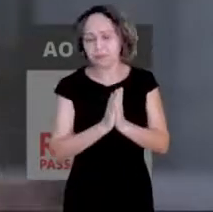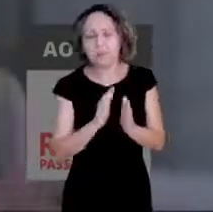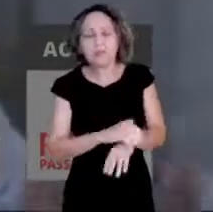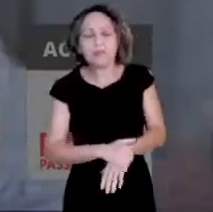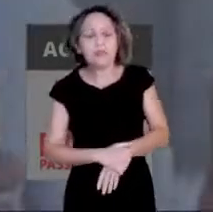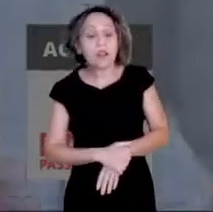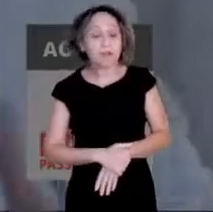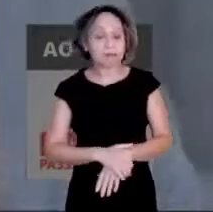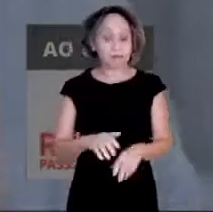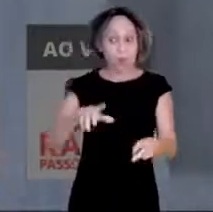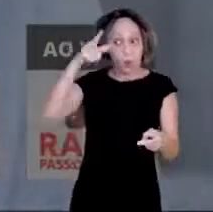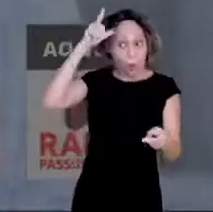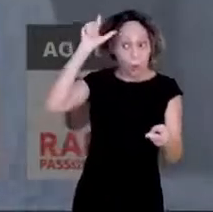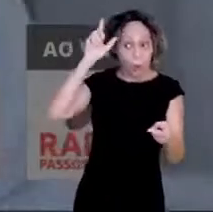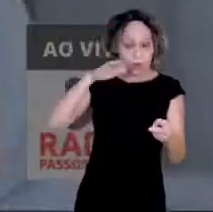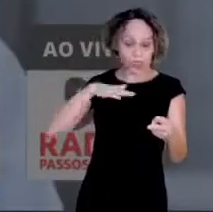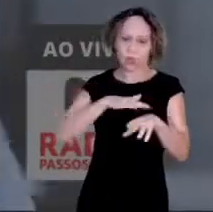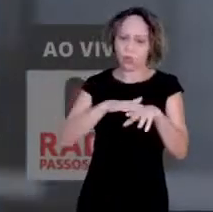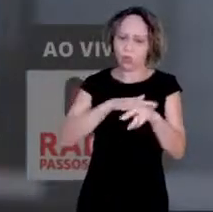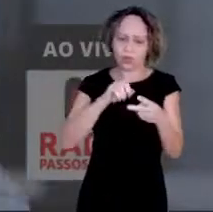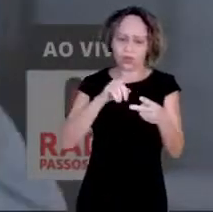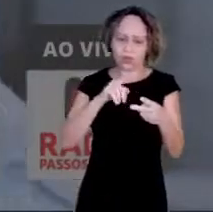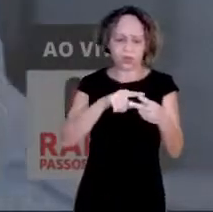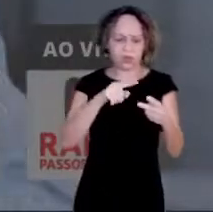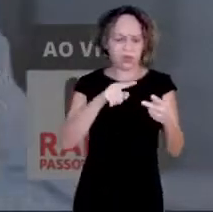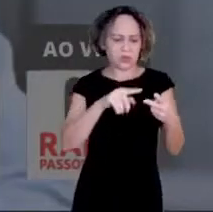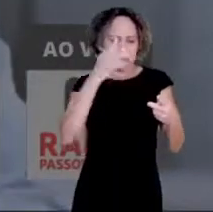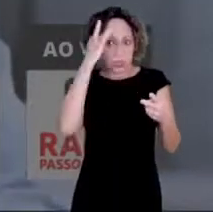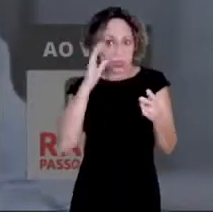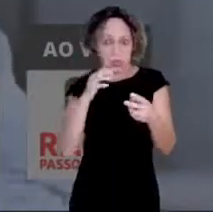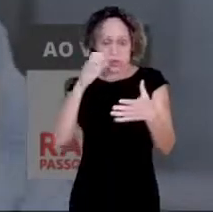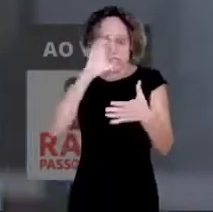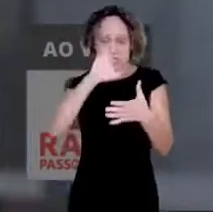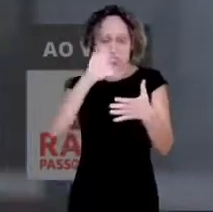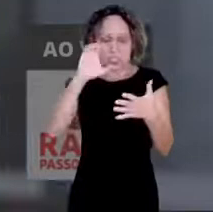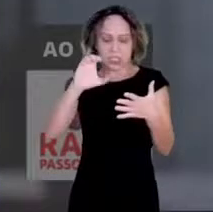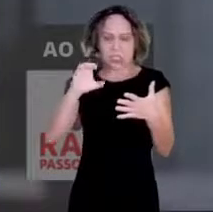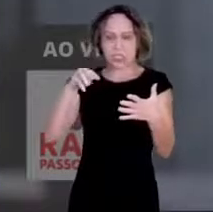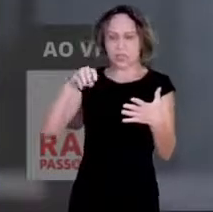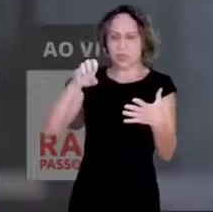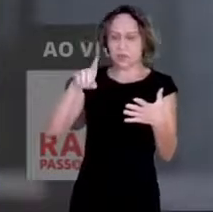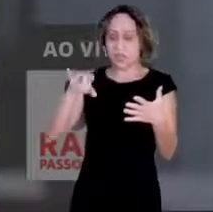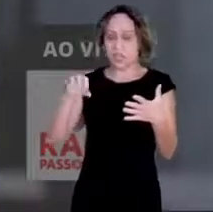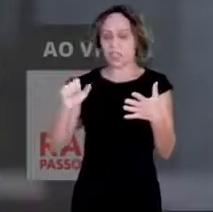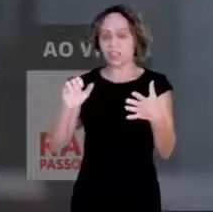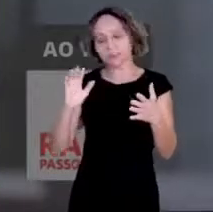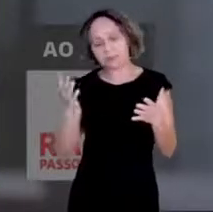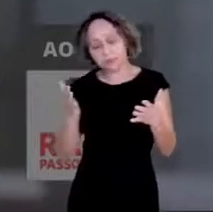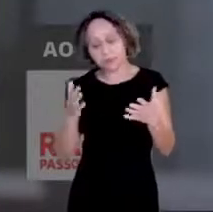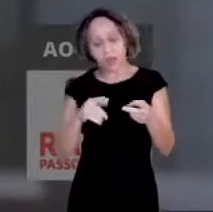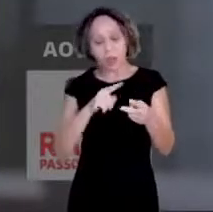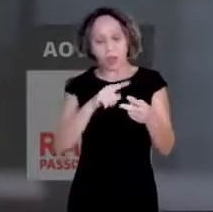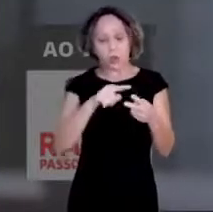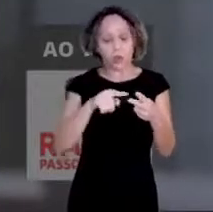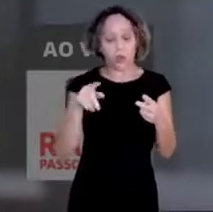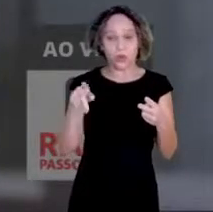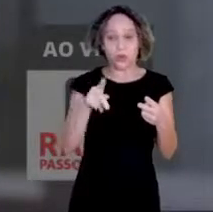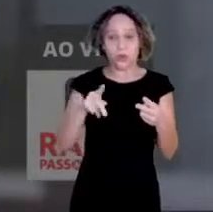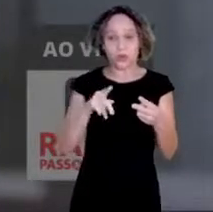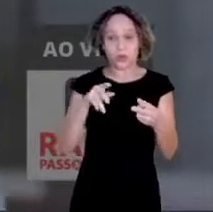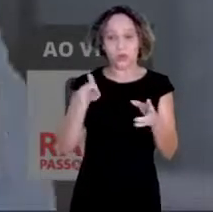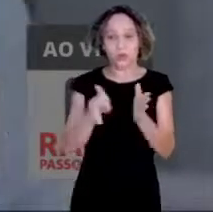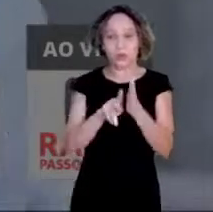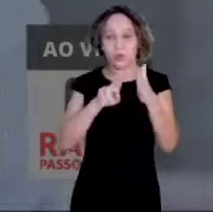custando R$ 30. Ou seja, as pessoas estão reclamando na classe média, imagina na classe pobre.